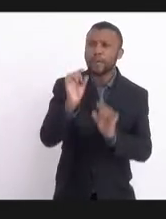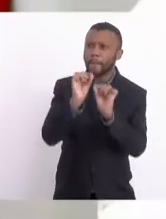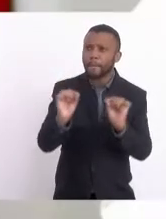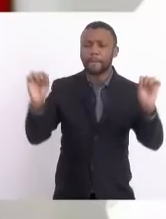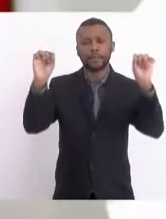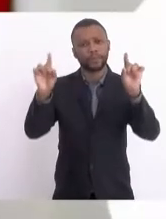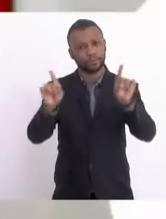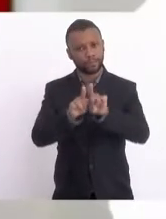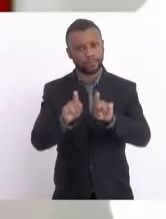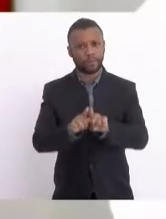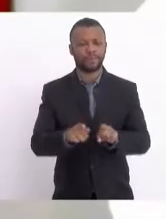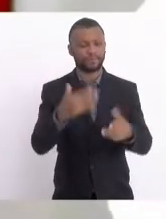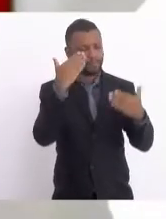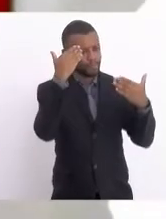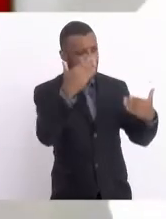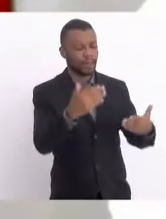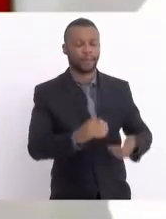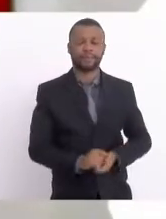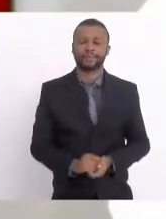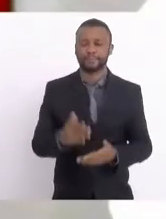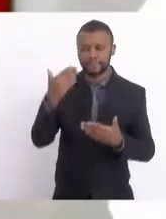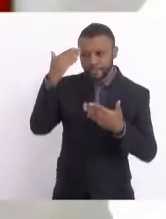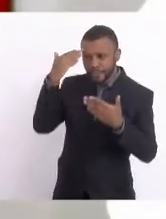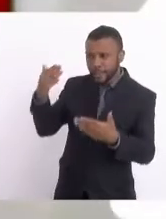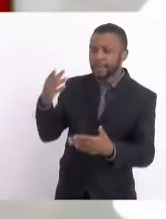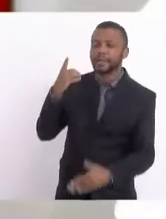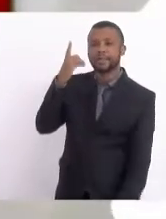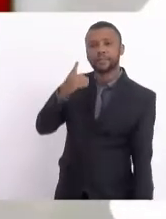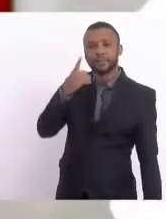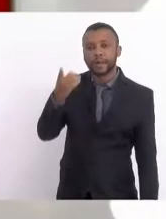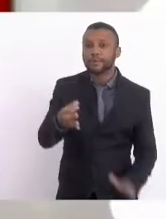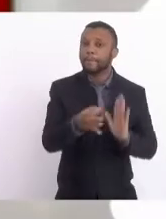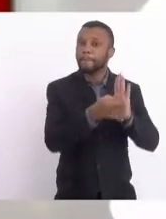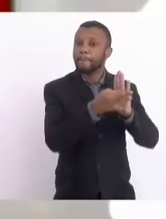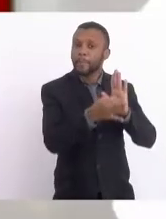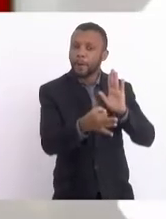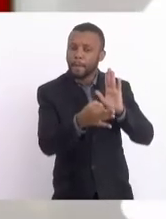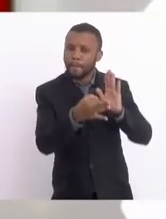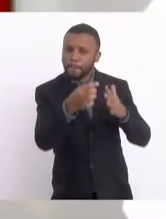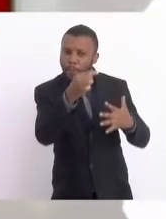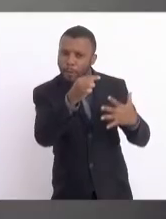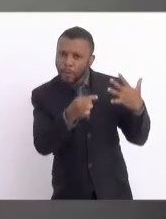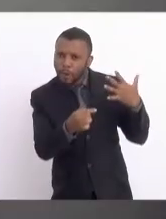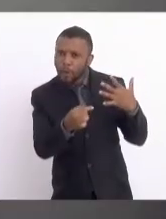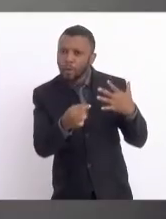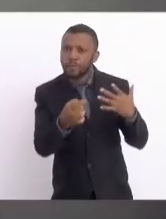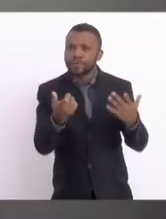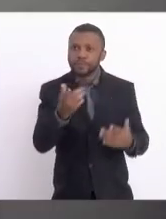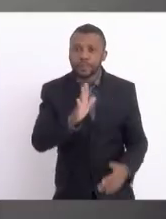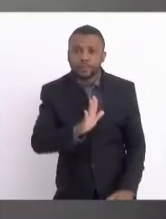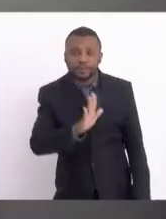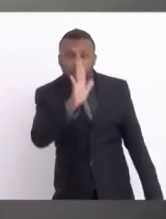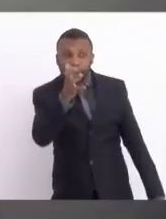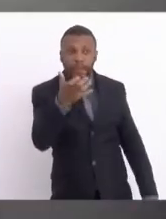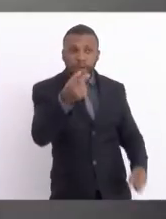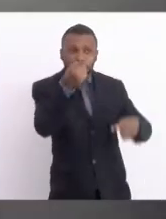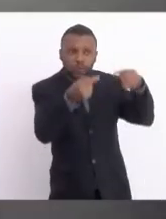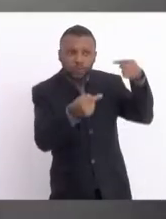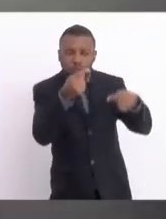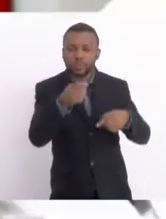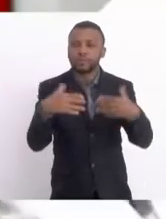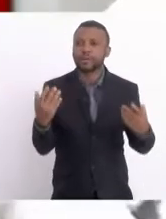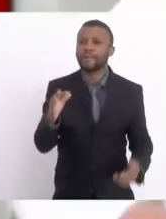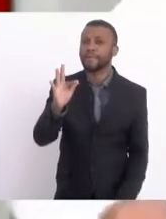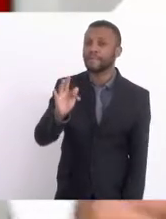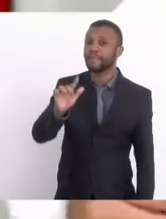Obrigada, deputada. Com os pareceres emitidos, em discussão. Não havendo quem queira discutir.